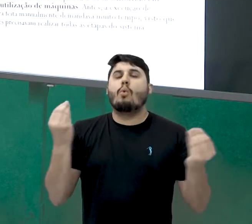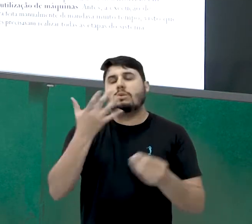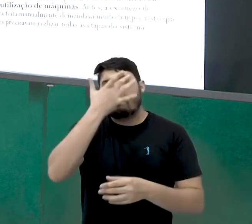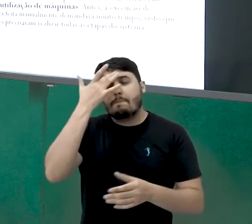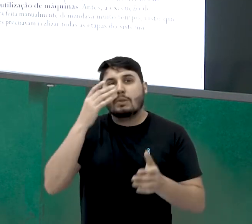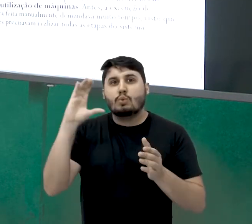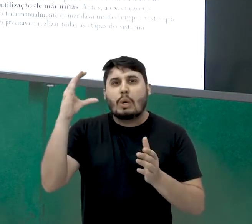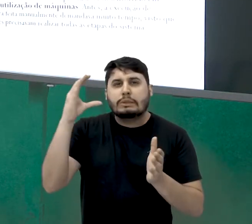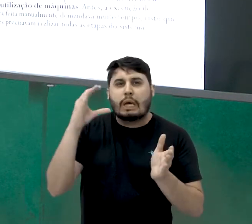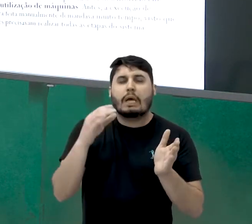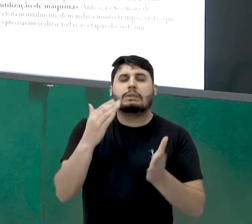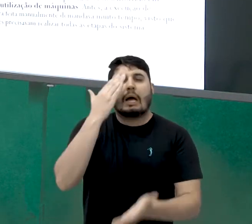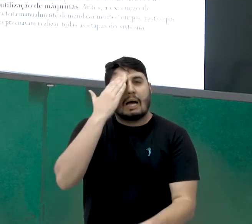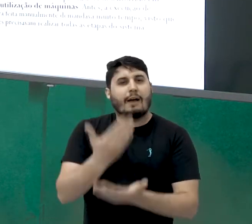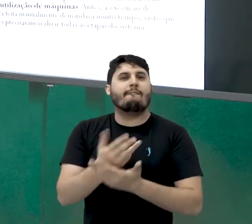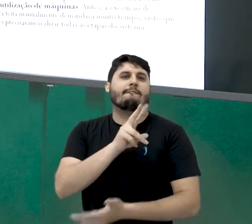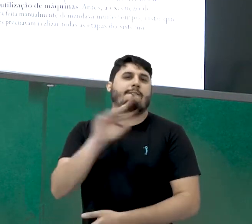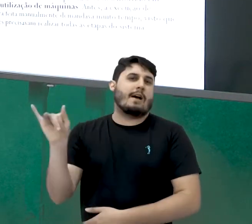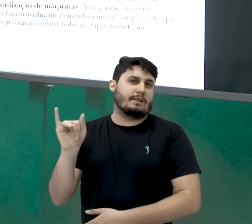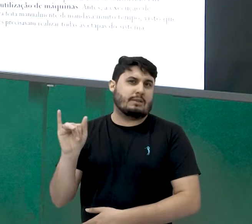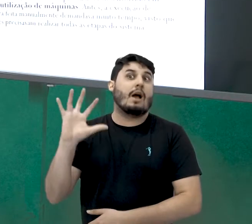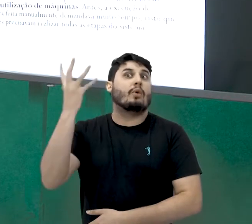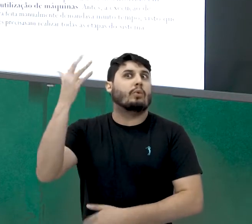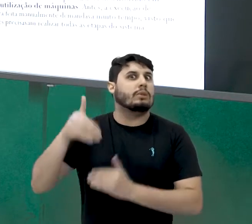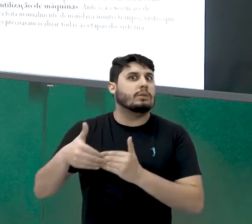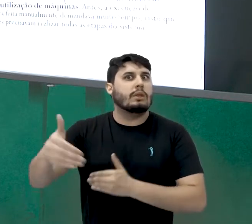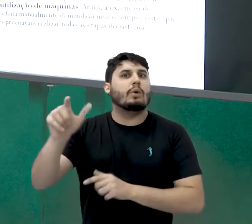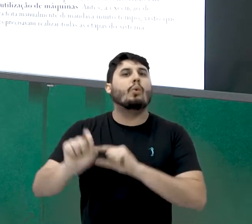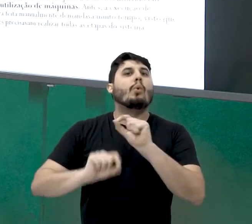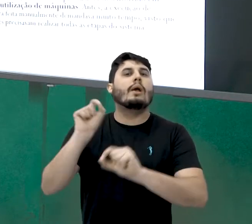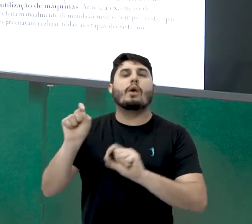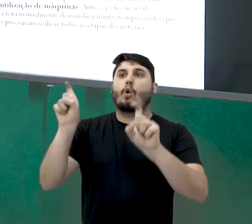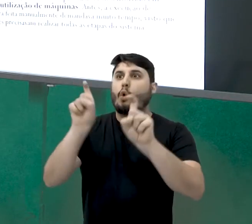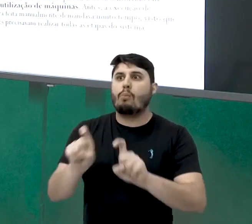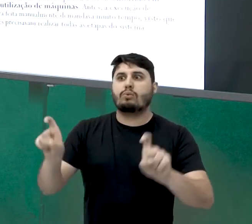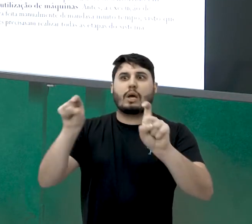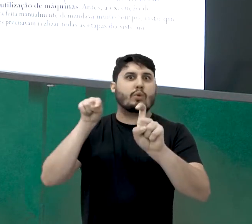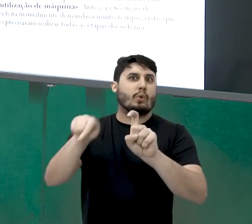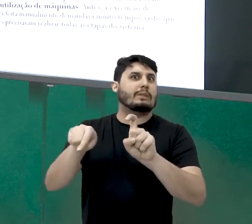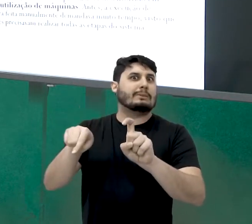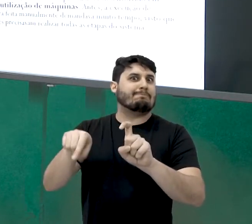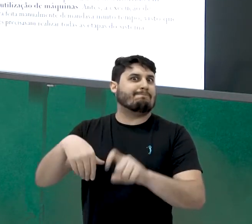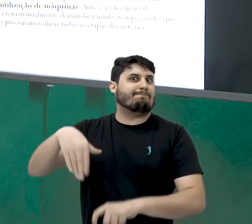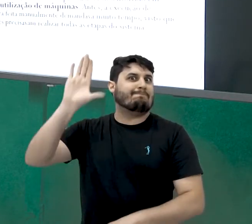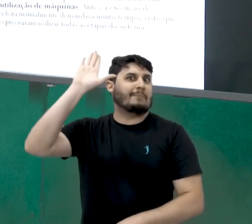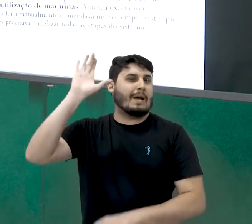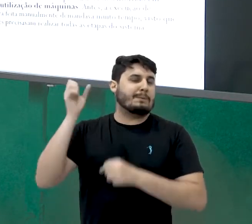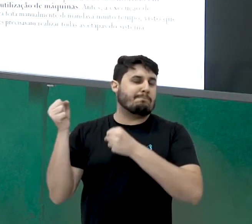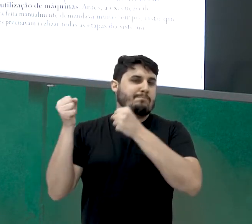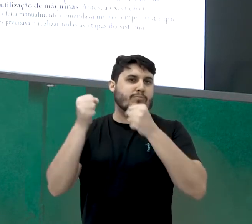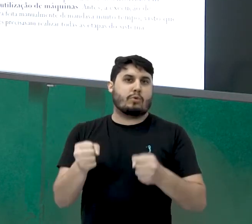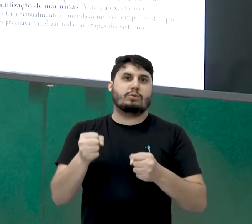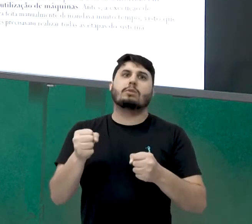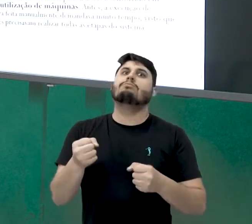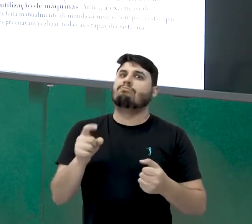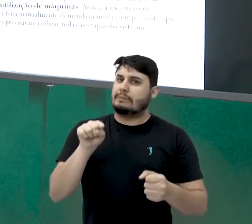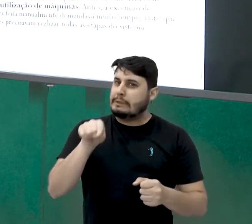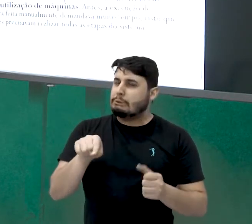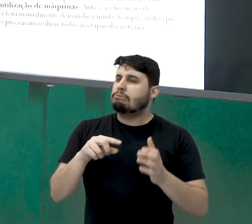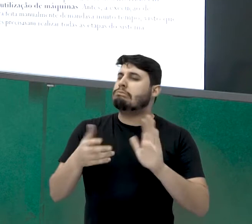acontecer, visto que os computadores eles vão passar a pensar. E aí é um grande perigo, né? Aí a gente já acha um